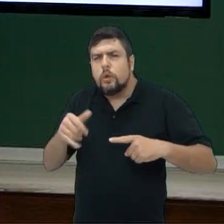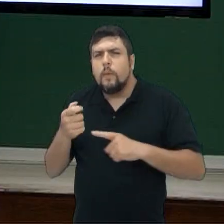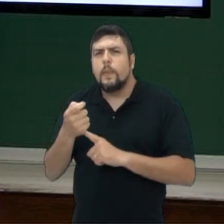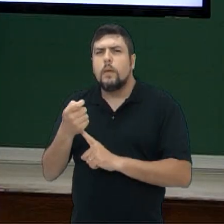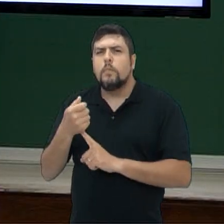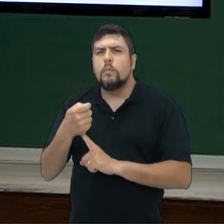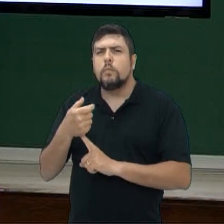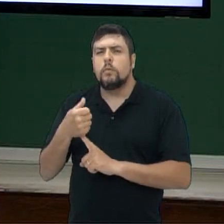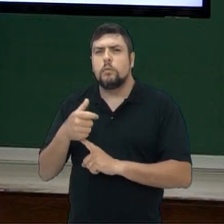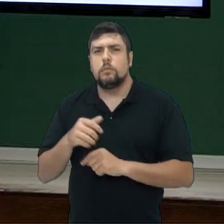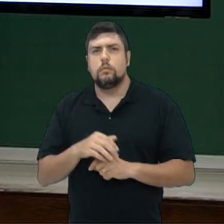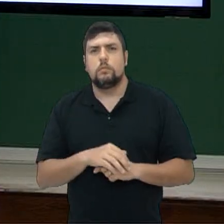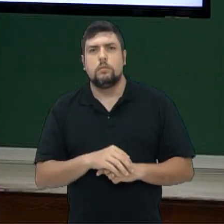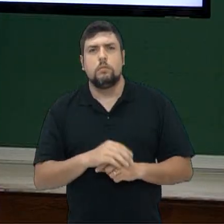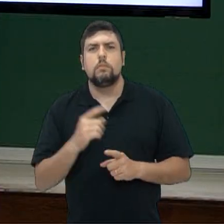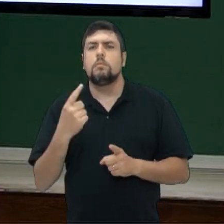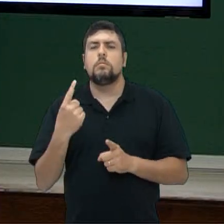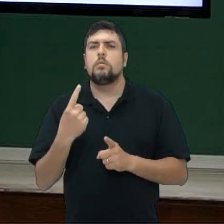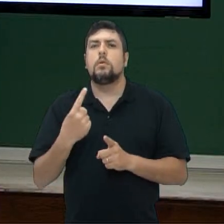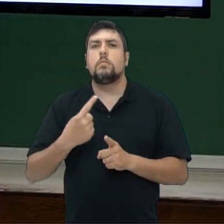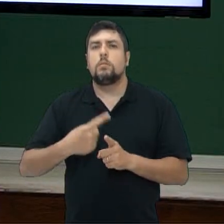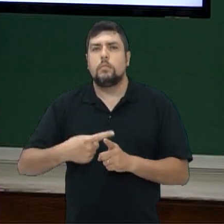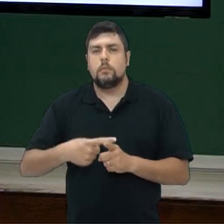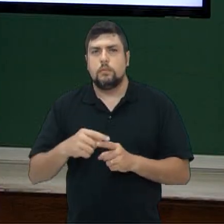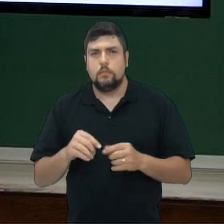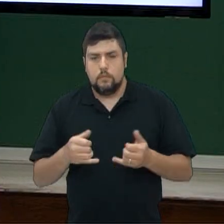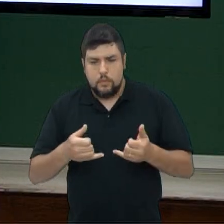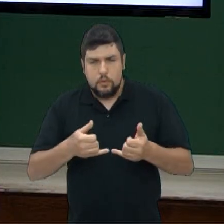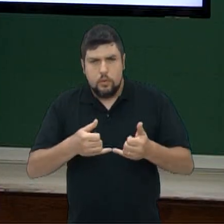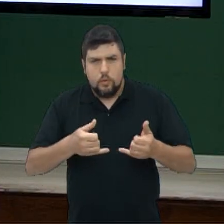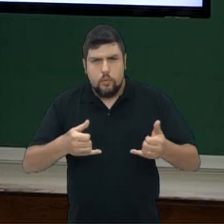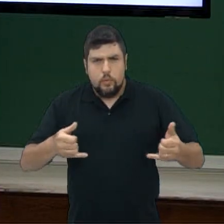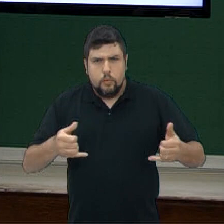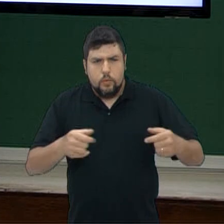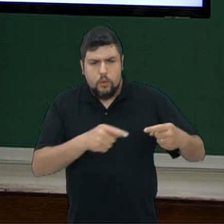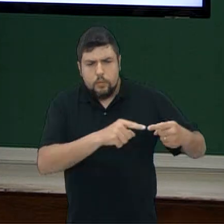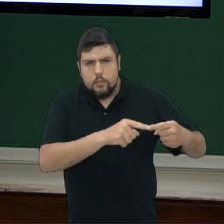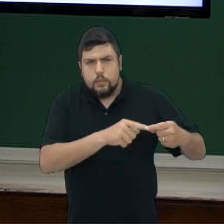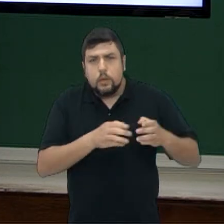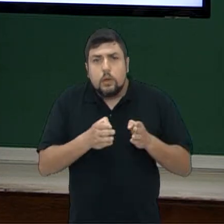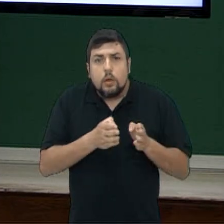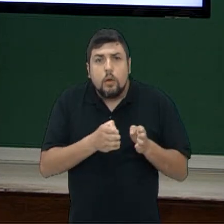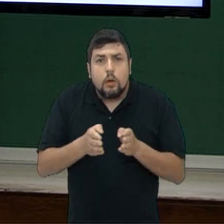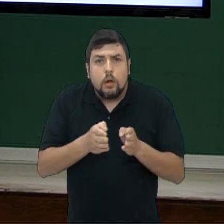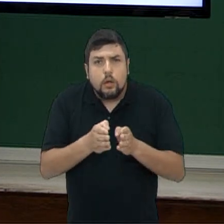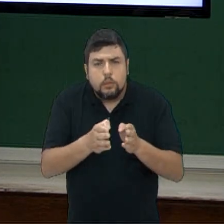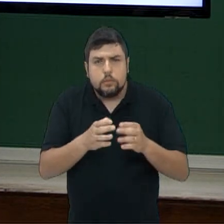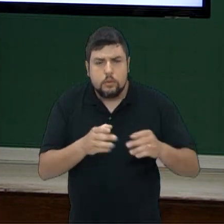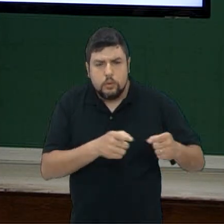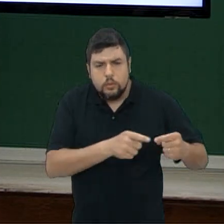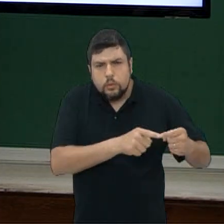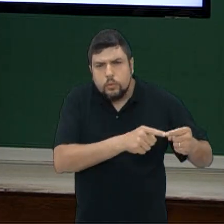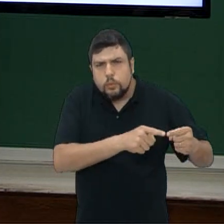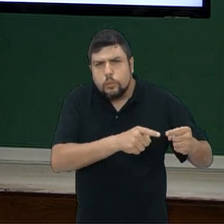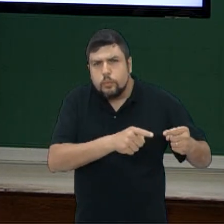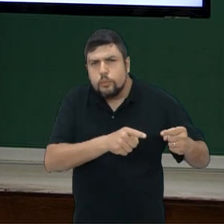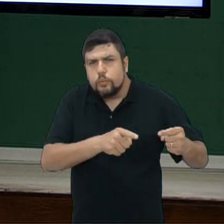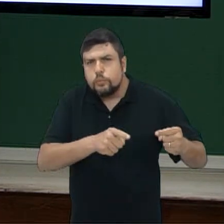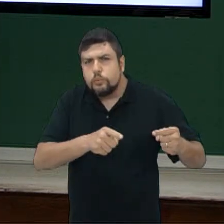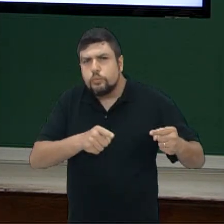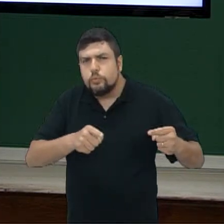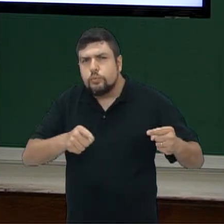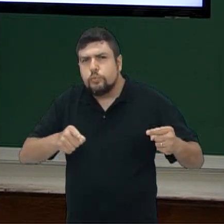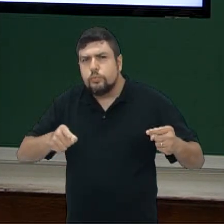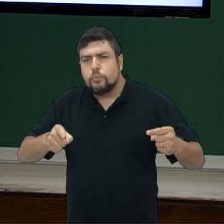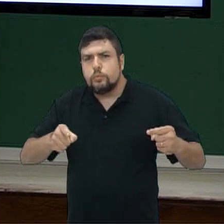acontece? Porque o percurso, né, da corrente elétrica ao longo do fio, né, ele